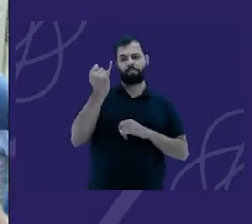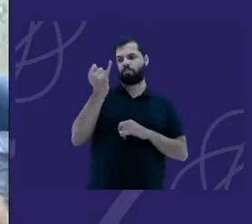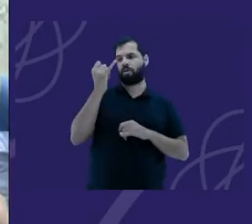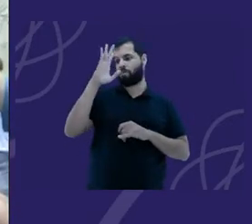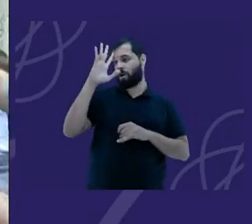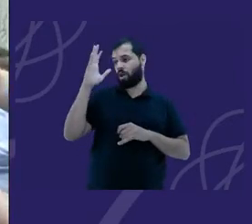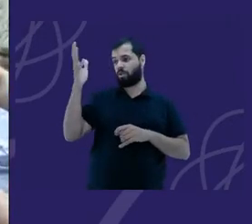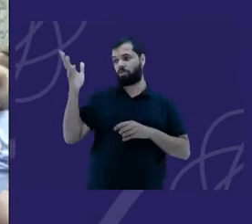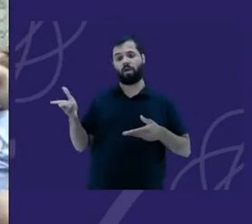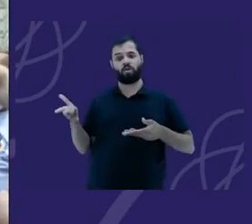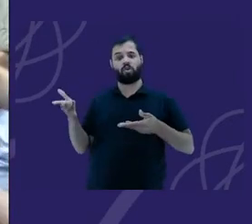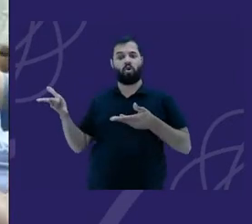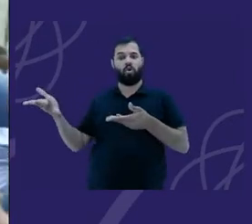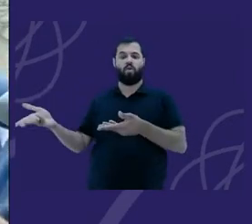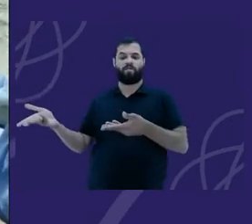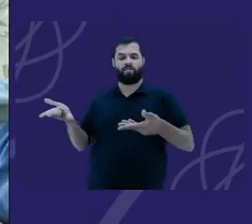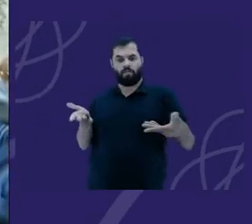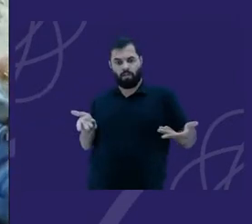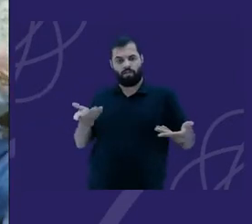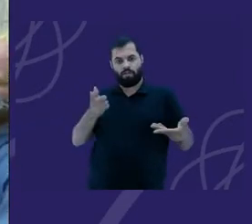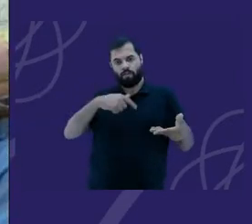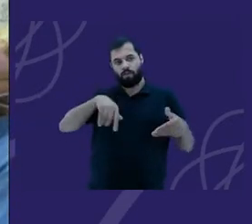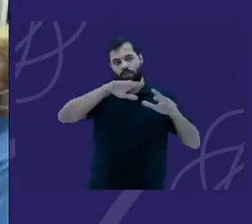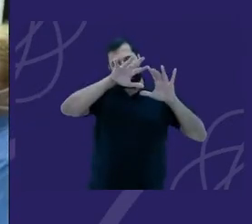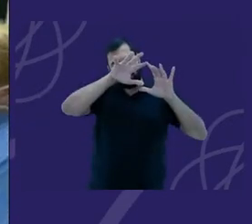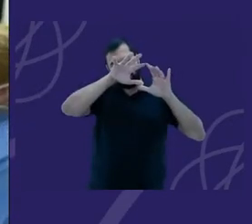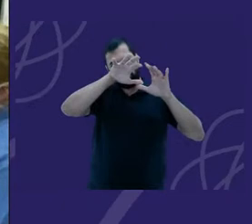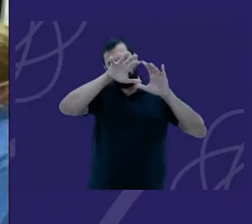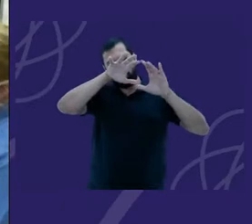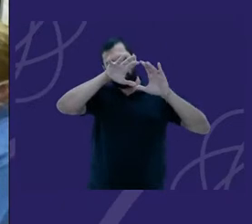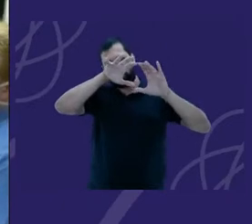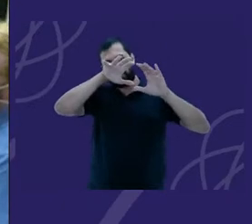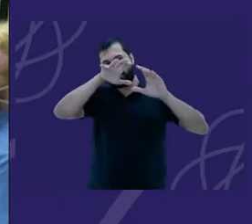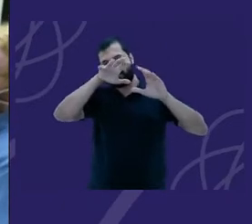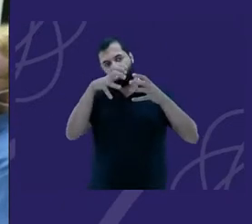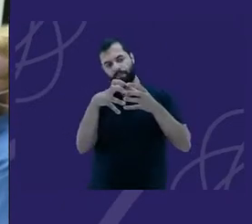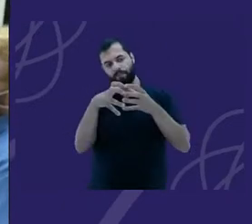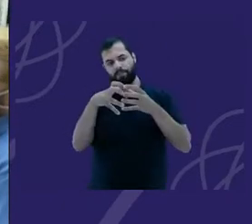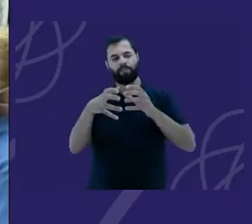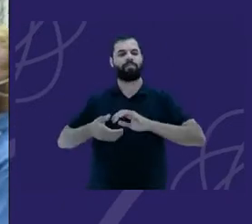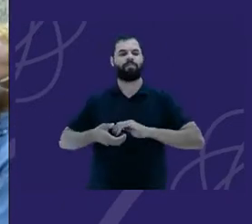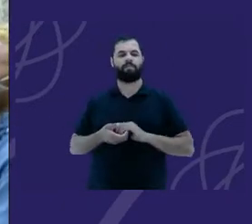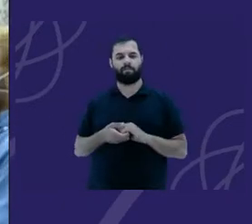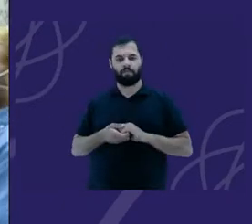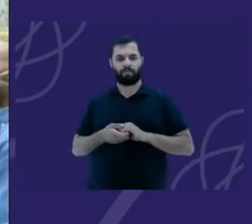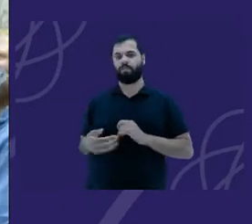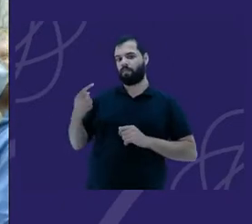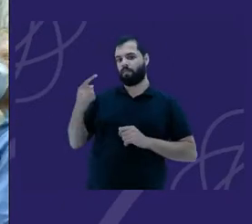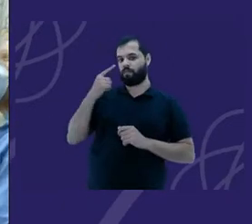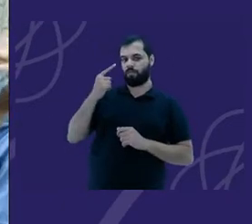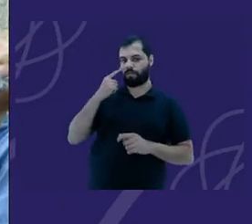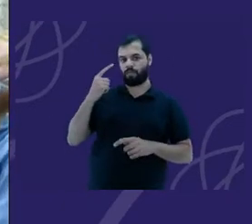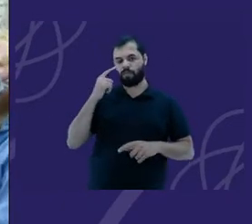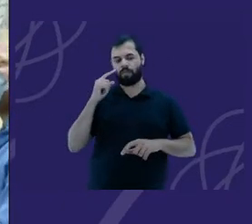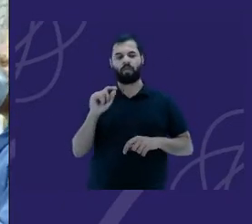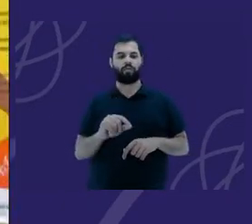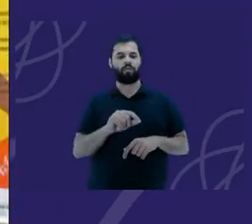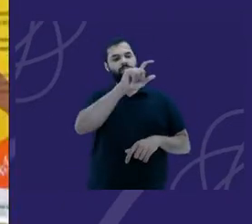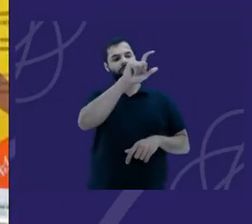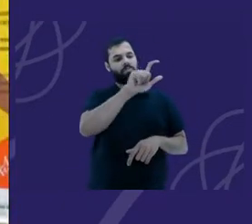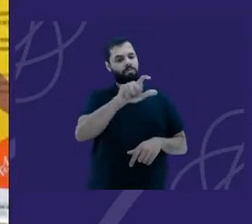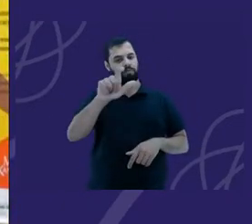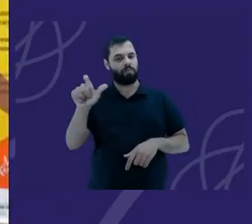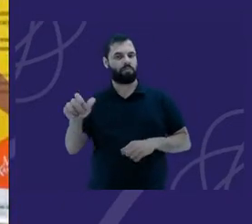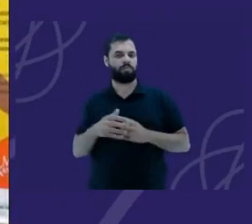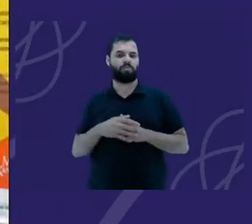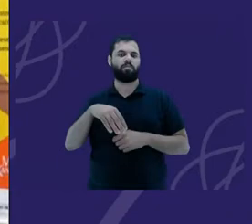sim. Com muito orgulho, eu fui aluno da casa, hein? Estudei lá na ENF. Olha só, Abel Luiz, né, que está